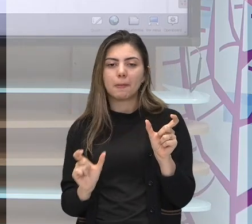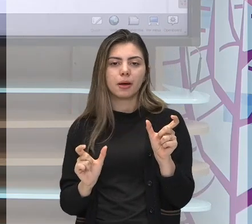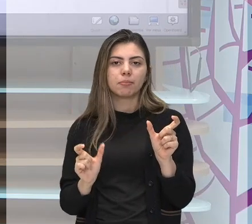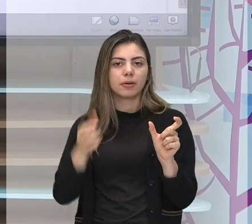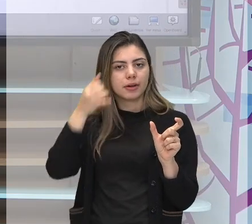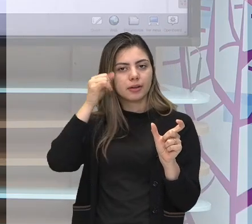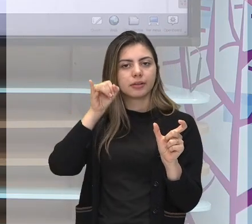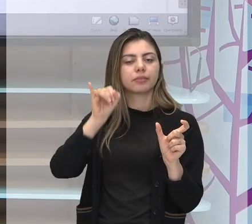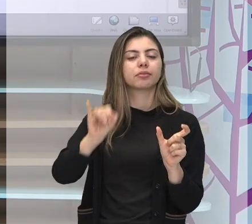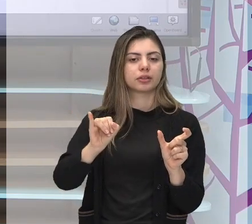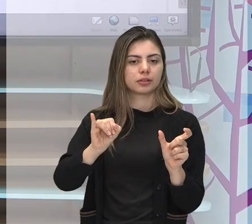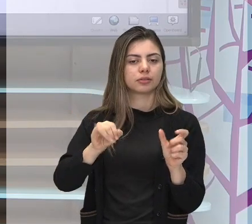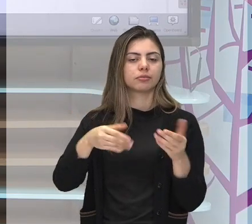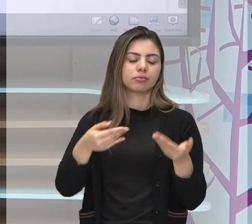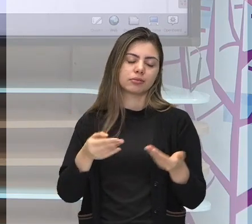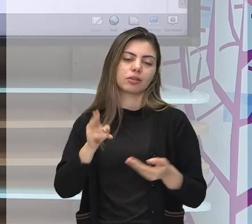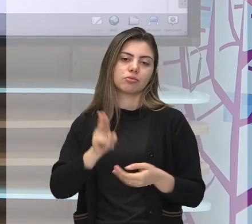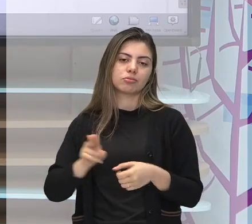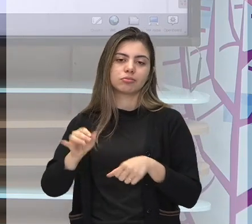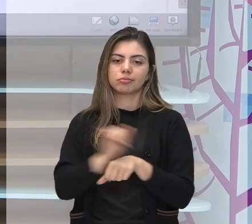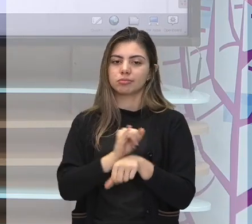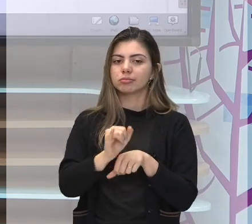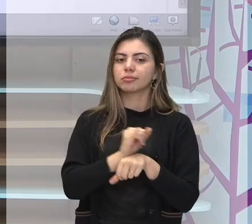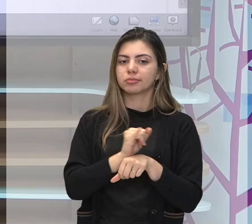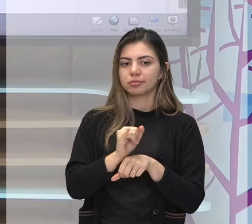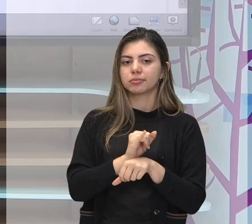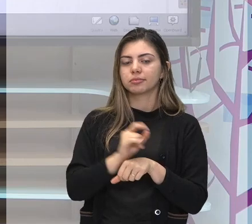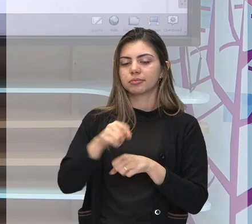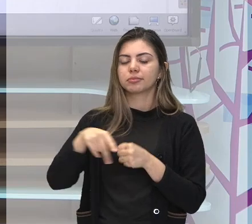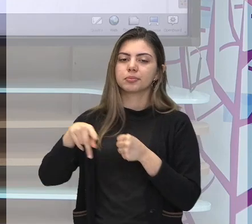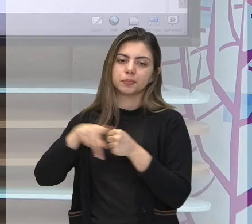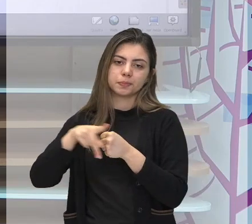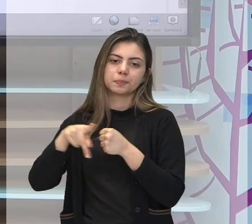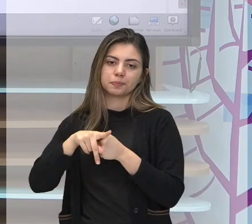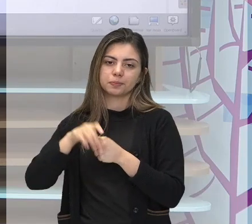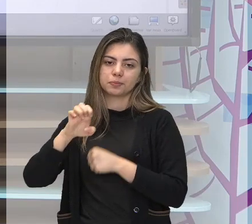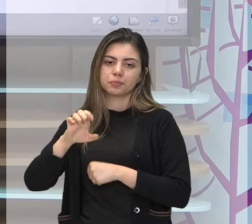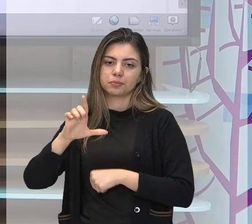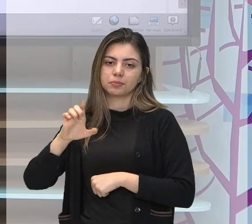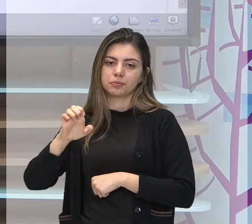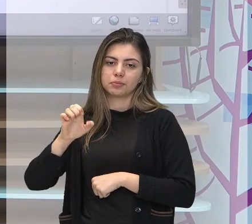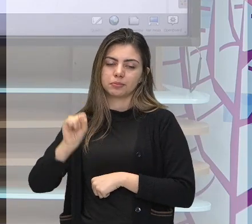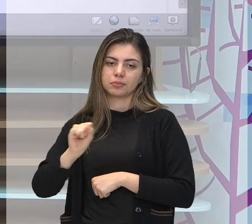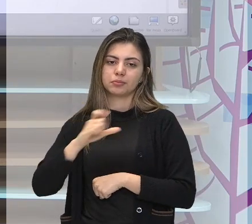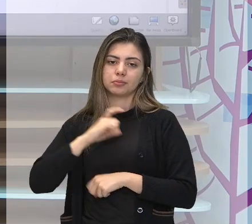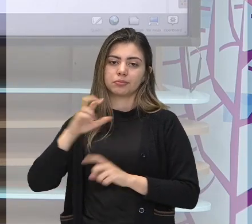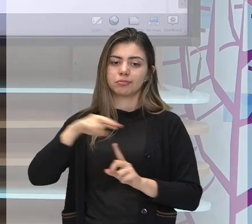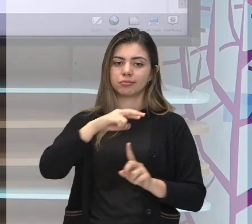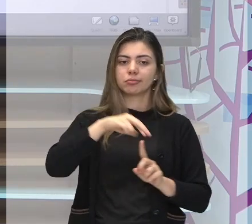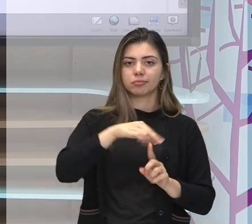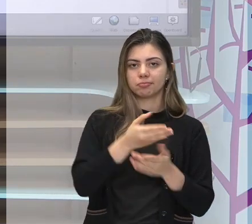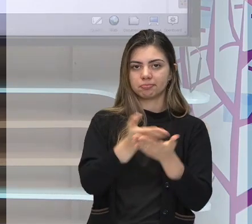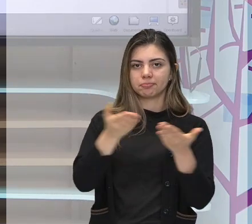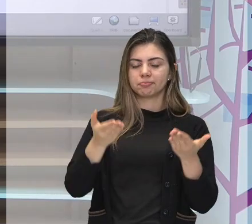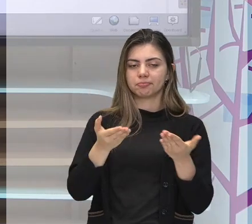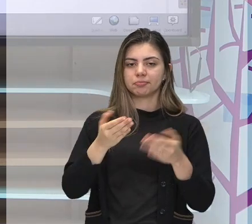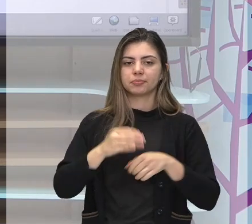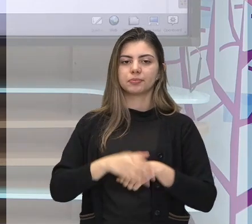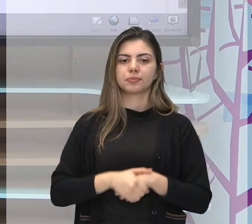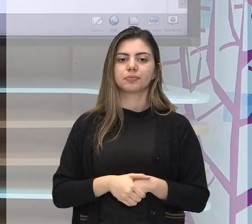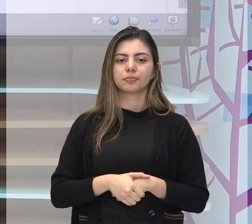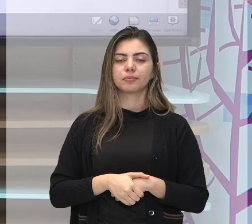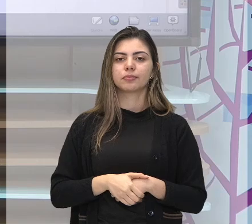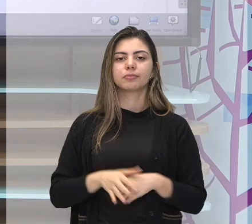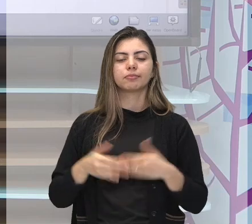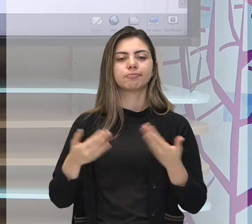é usado esse pessoal, eles, se referindo a vocês.